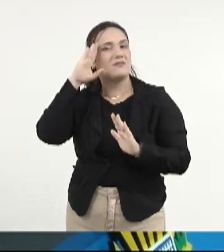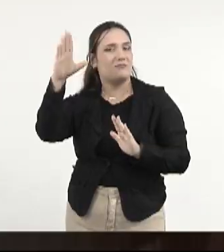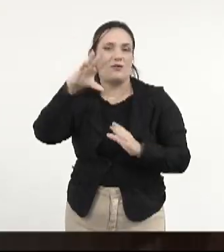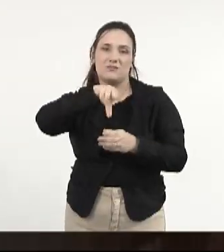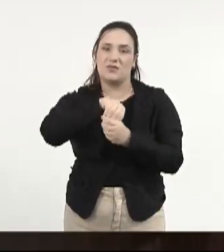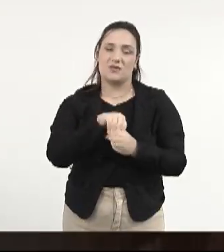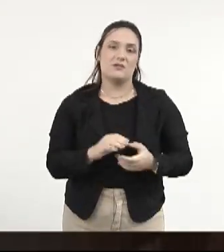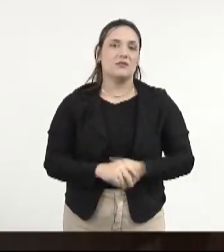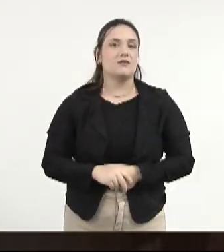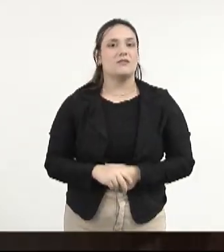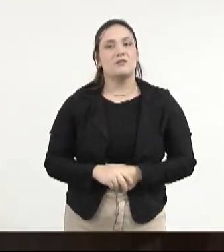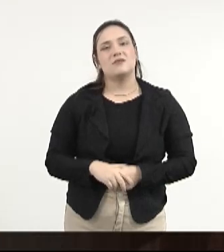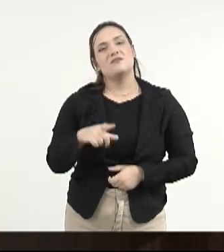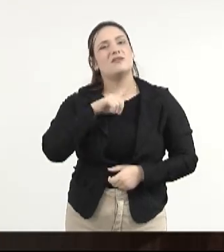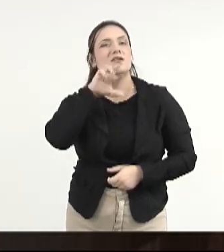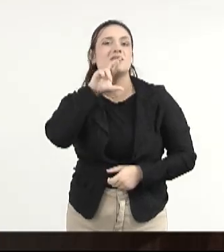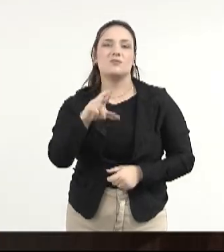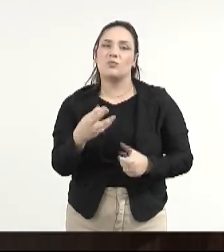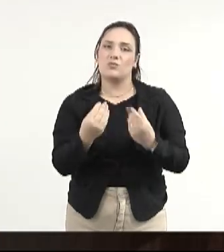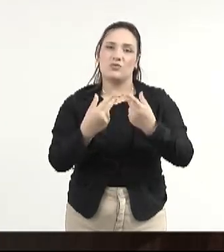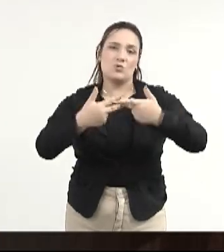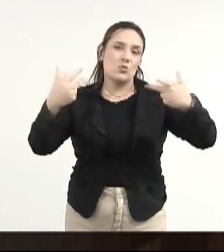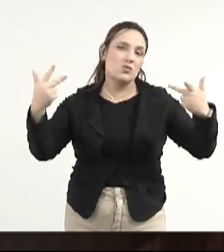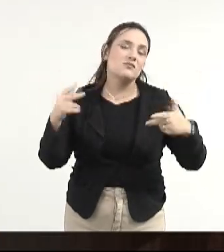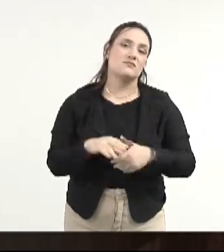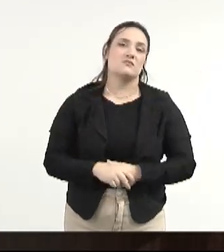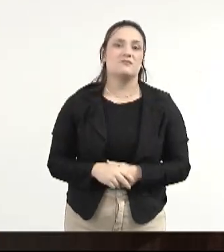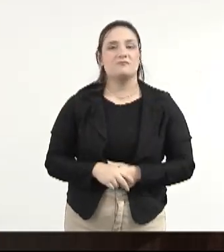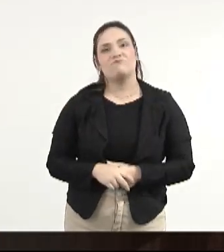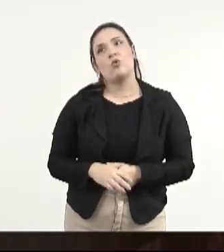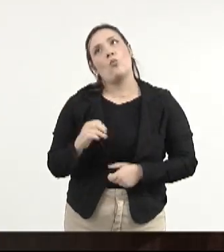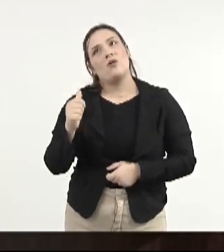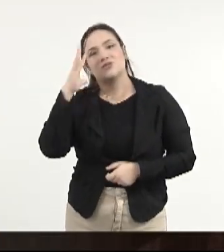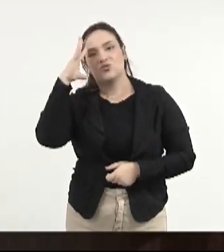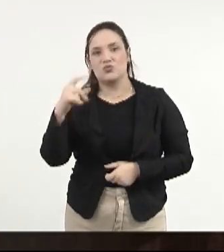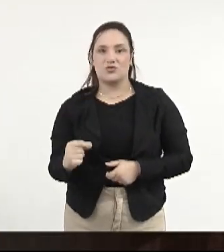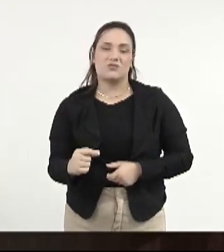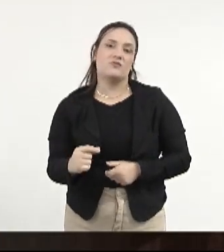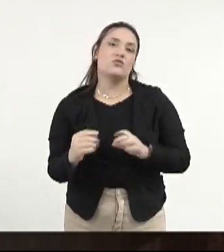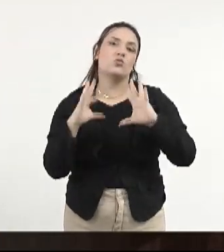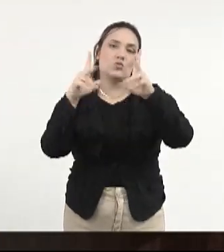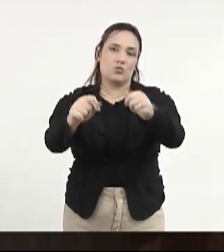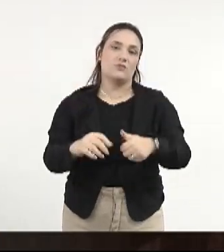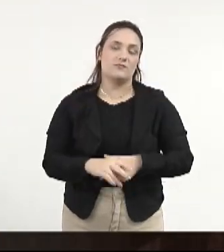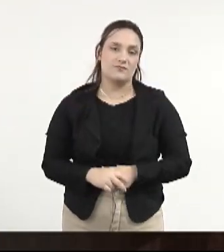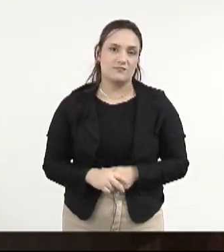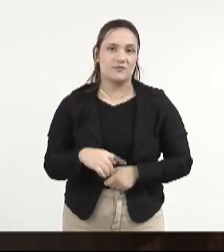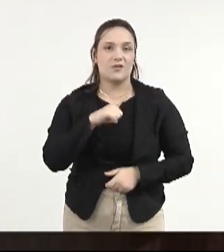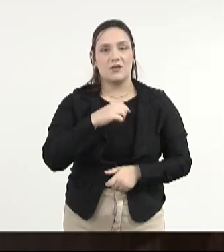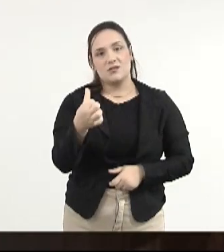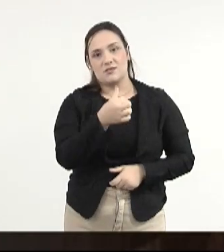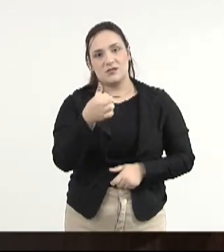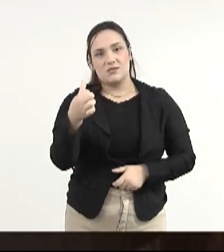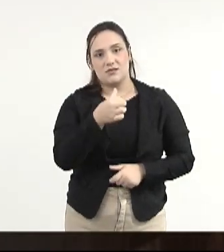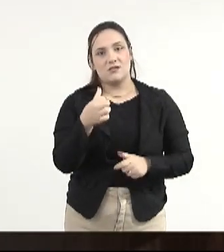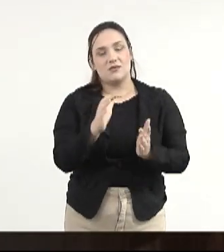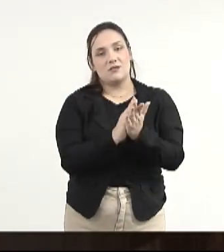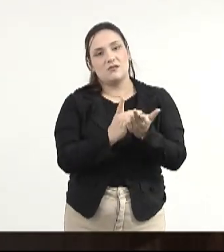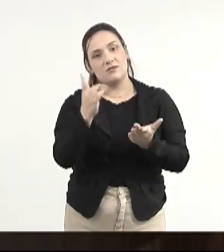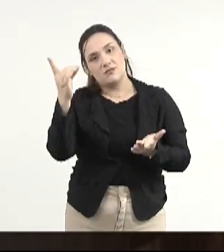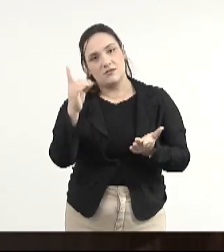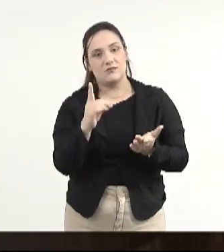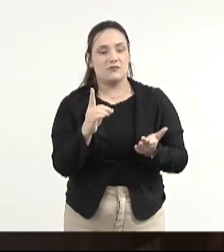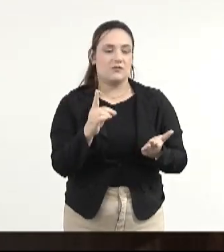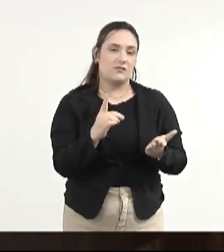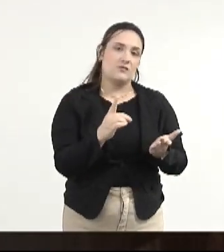livros. Ali tem resposta para muita coisa, praticamente para tudo. São 66 livros que,